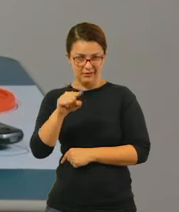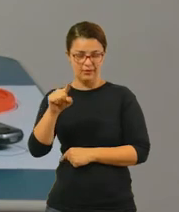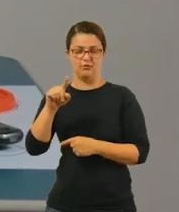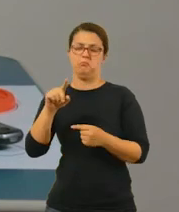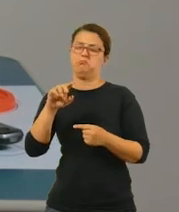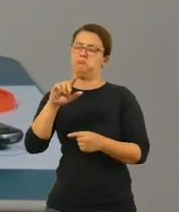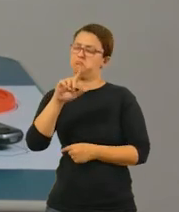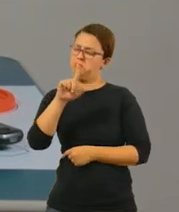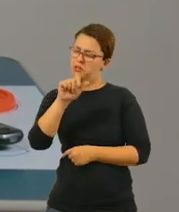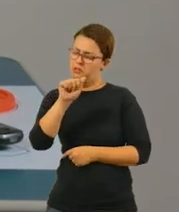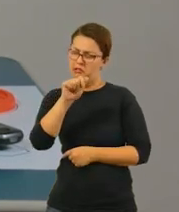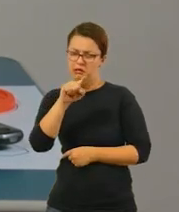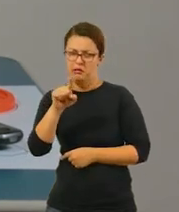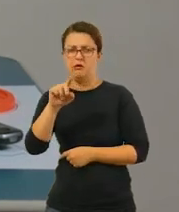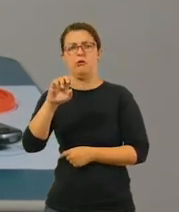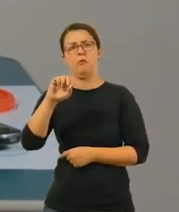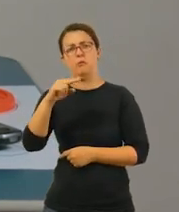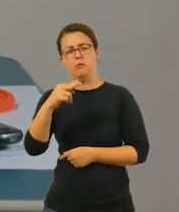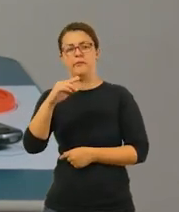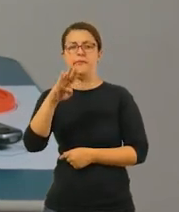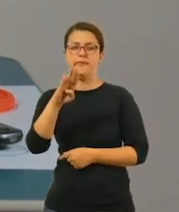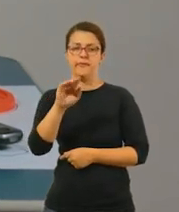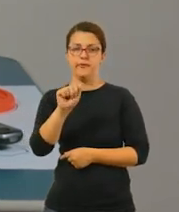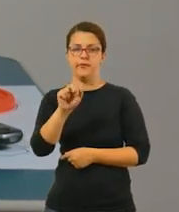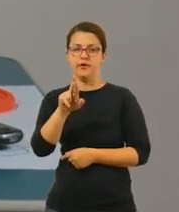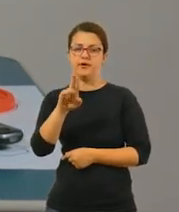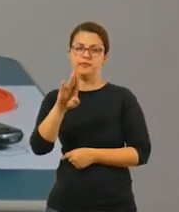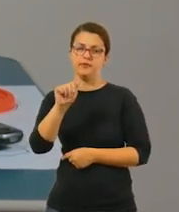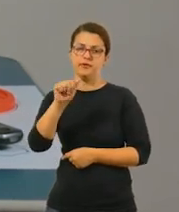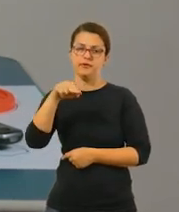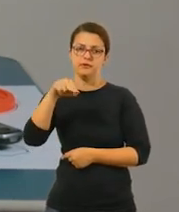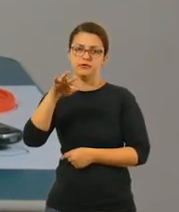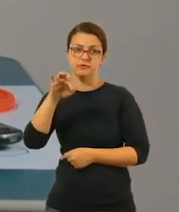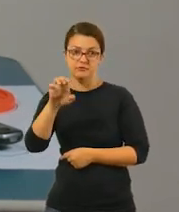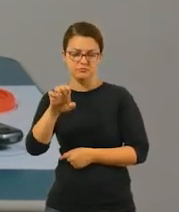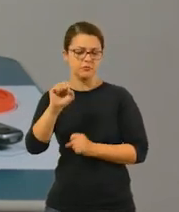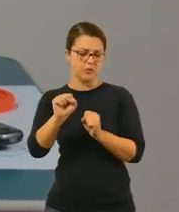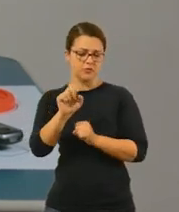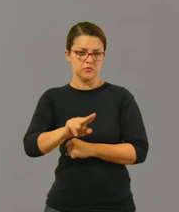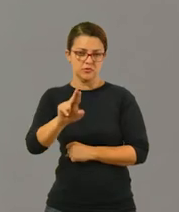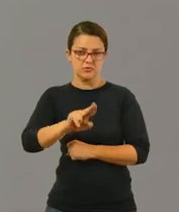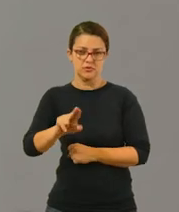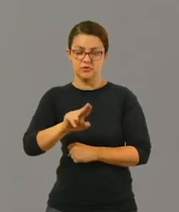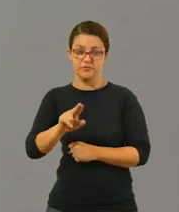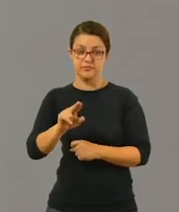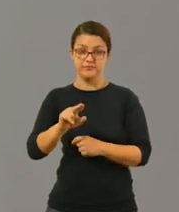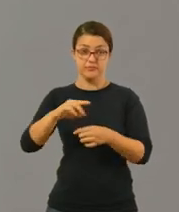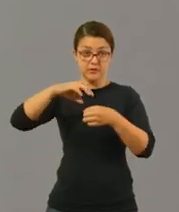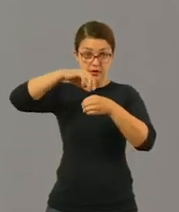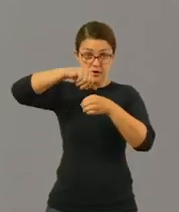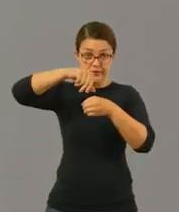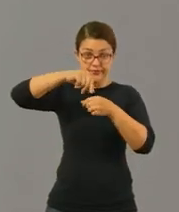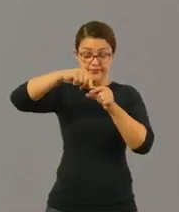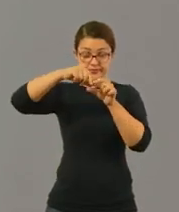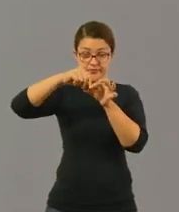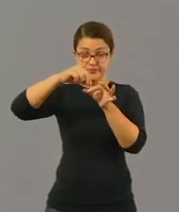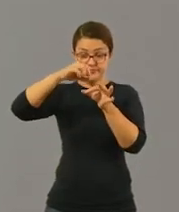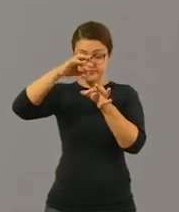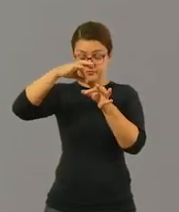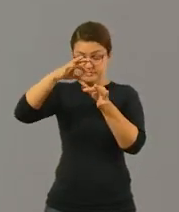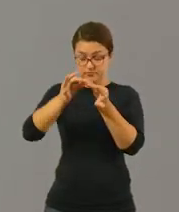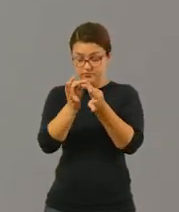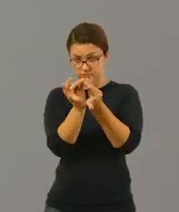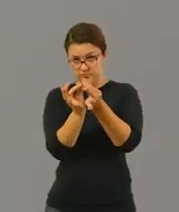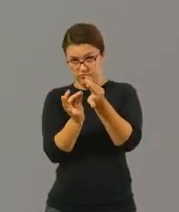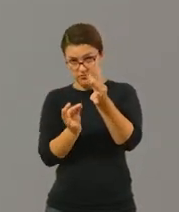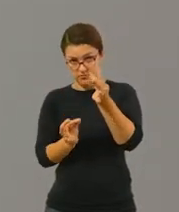um barbante, lã, o cordão que você tiver em casa. Na pontinha eu amarrei uma argolinha de garrafa PET para que o canudinho